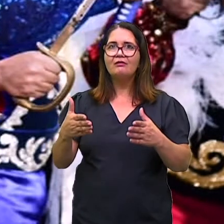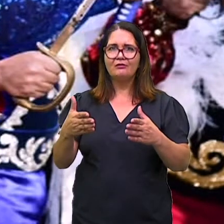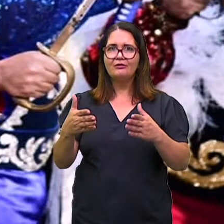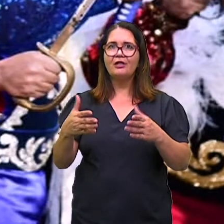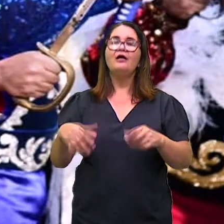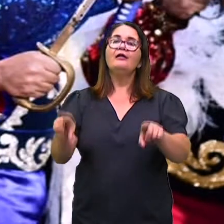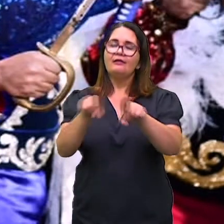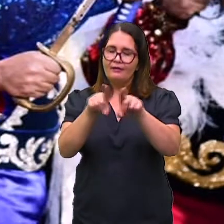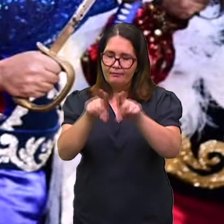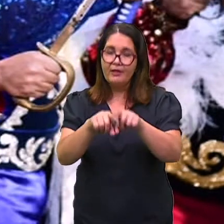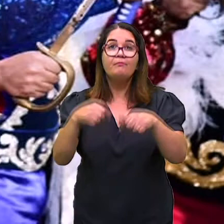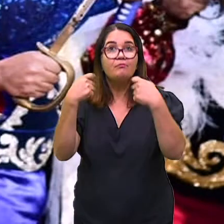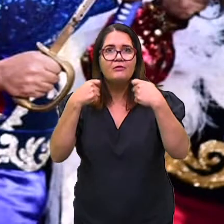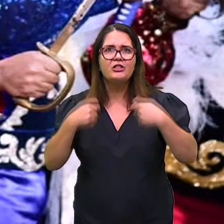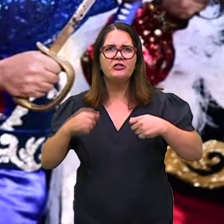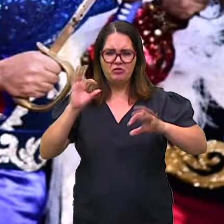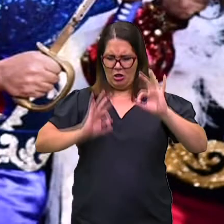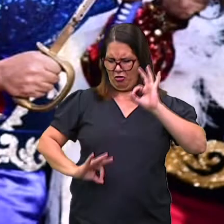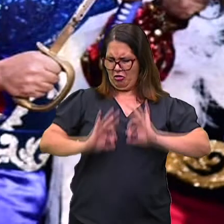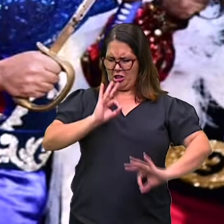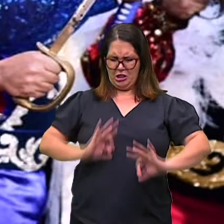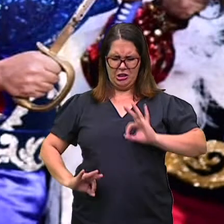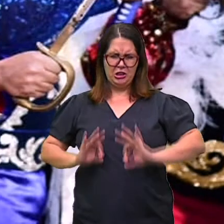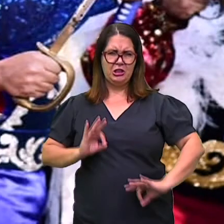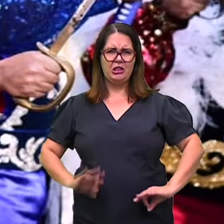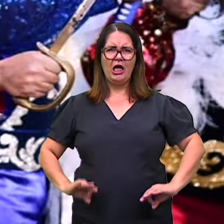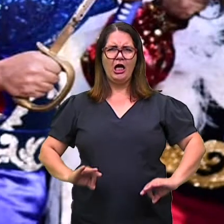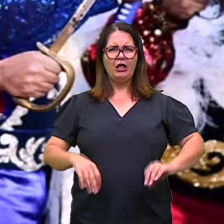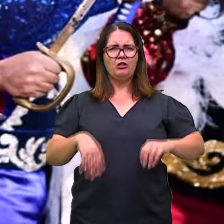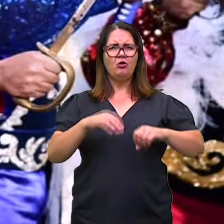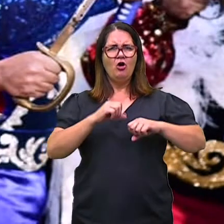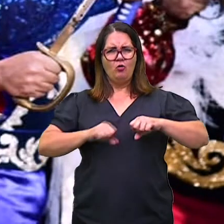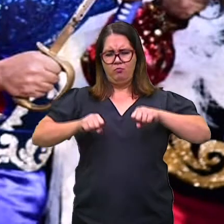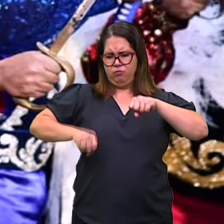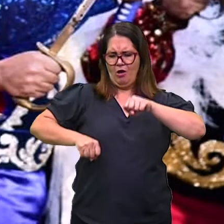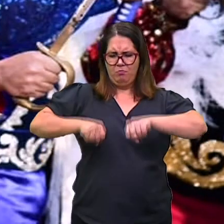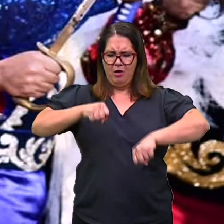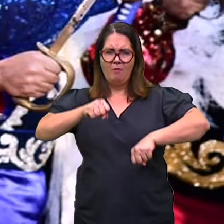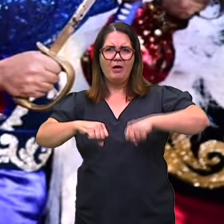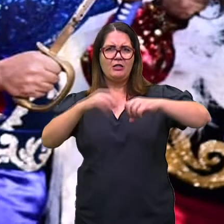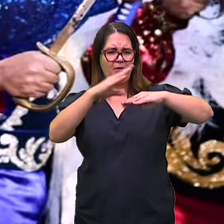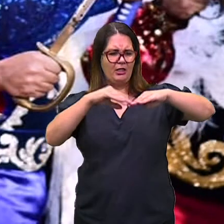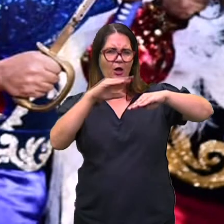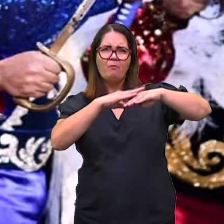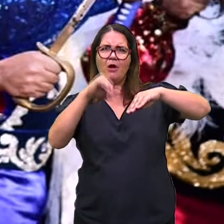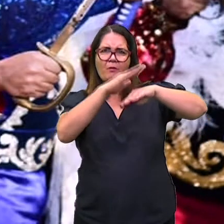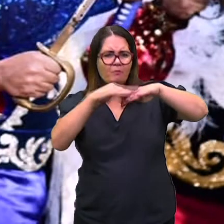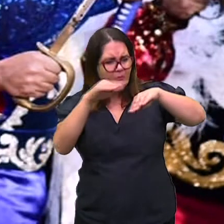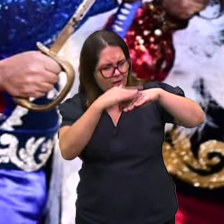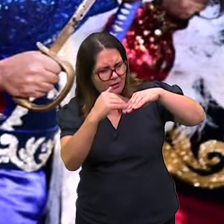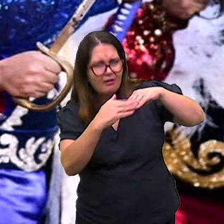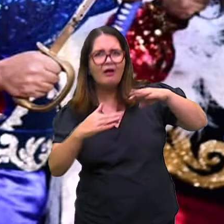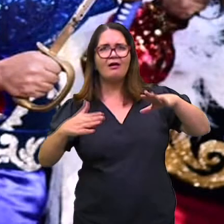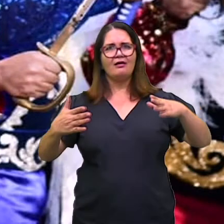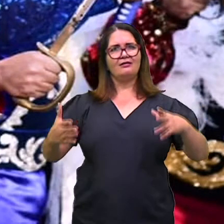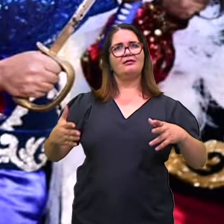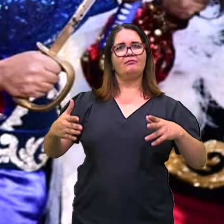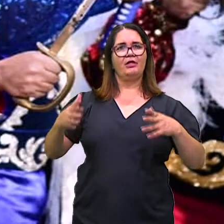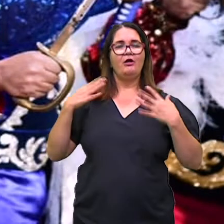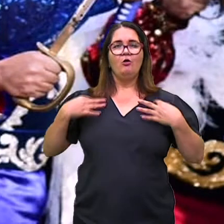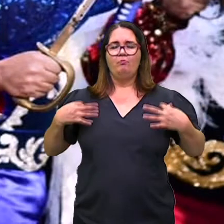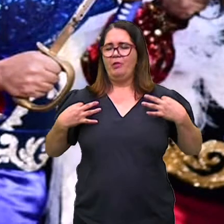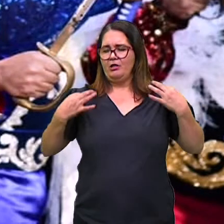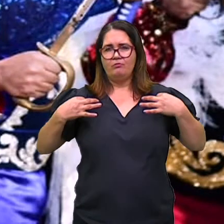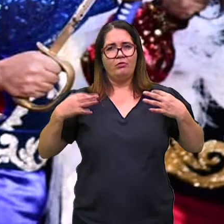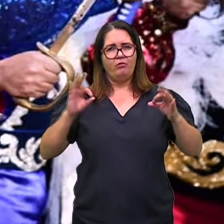fora da festa. Com patas pintadas, protegidas na fronte, né, com metais polidos, e